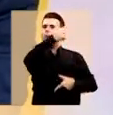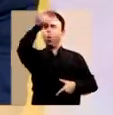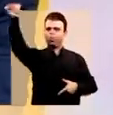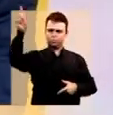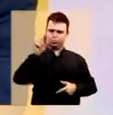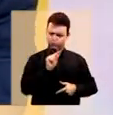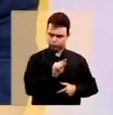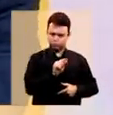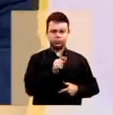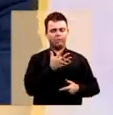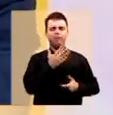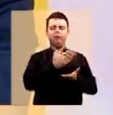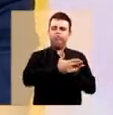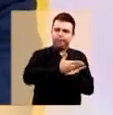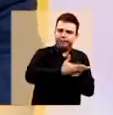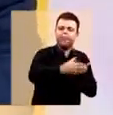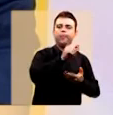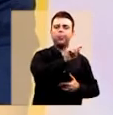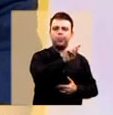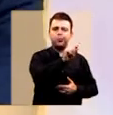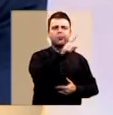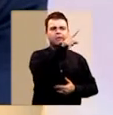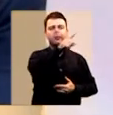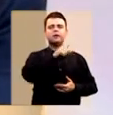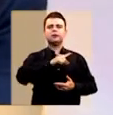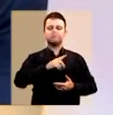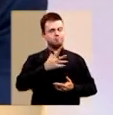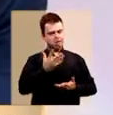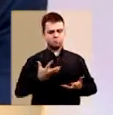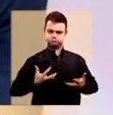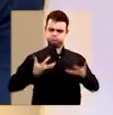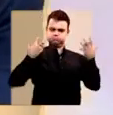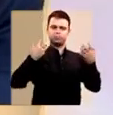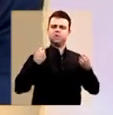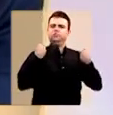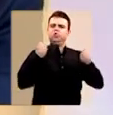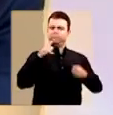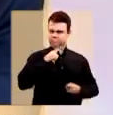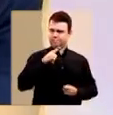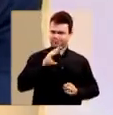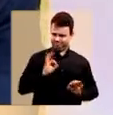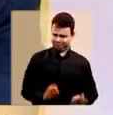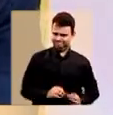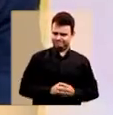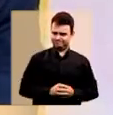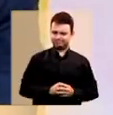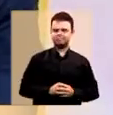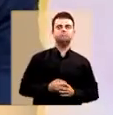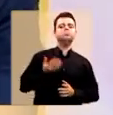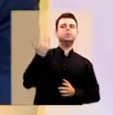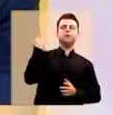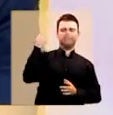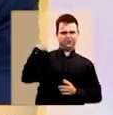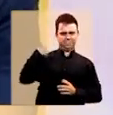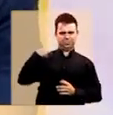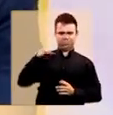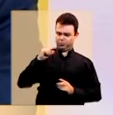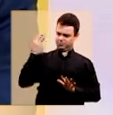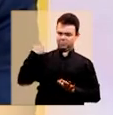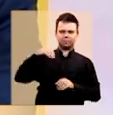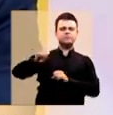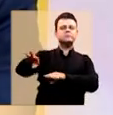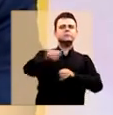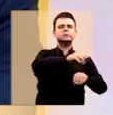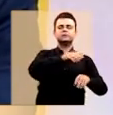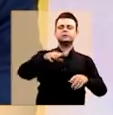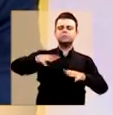Começar do zero novamente. Começar do zero, mas já um pouco mais empoderado. Sim. Então, estava recentemente dando uma aula sobre direitos